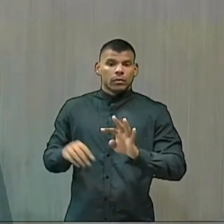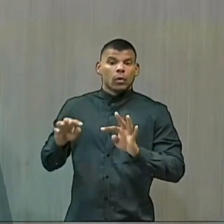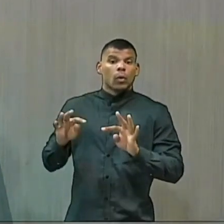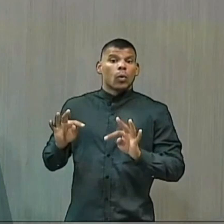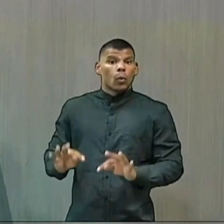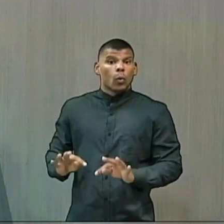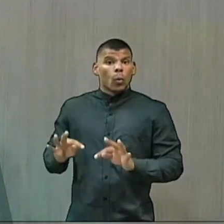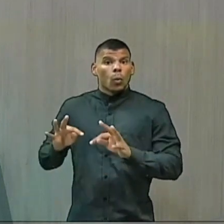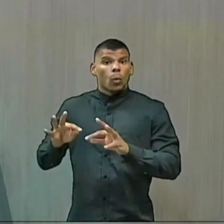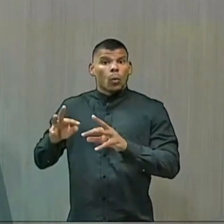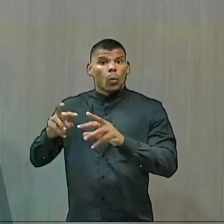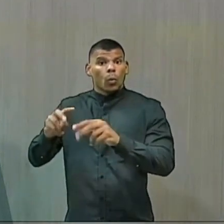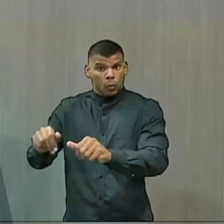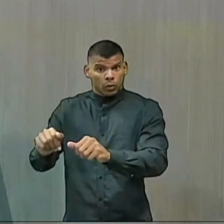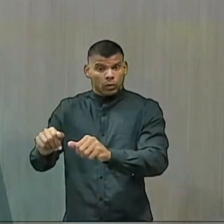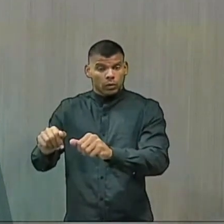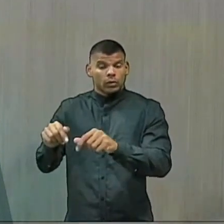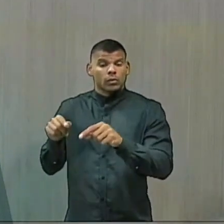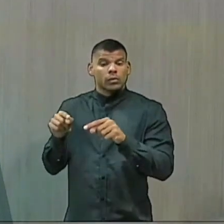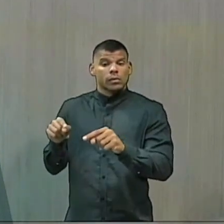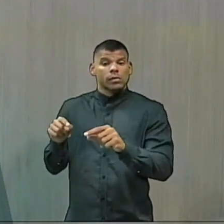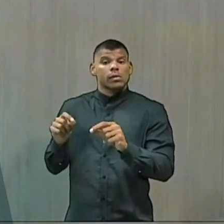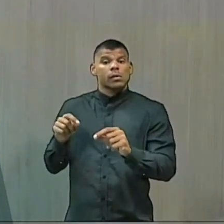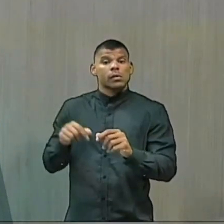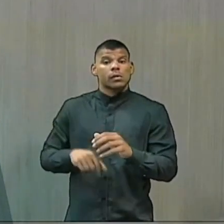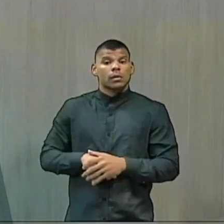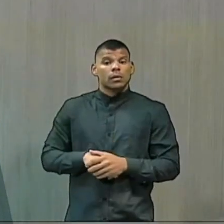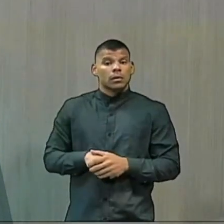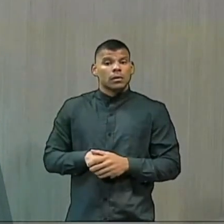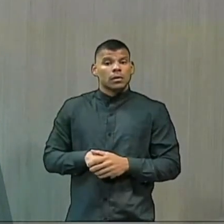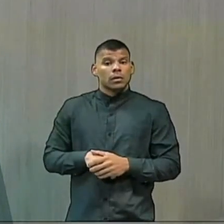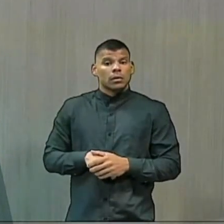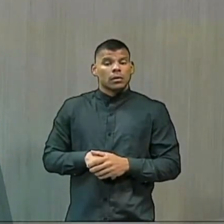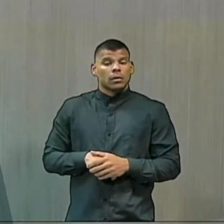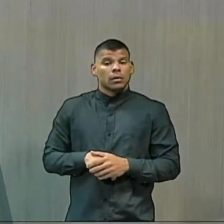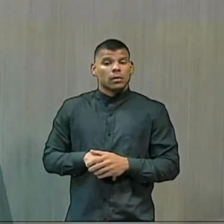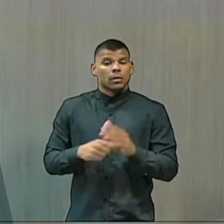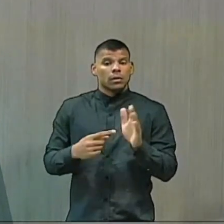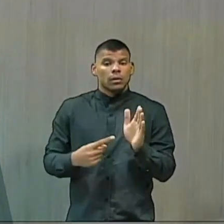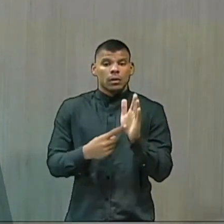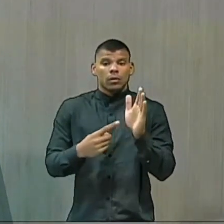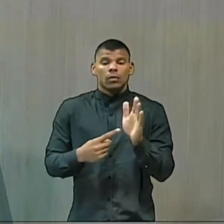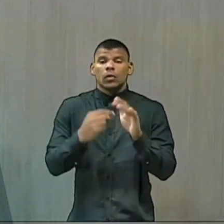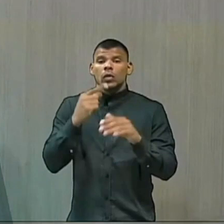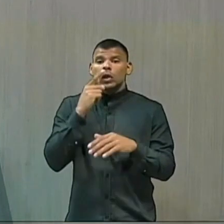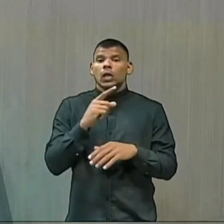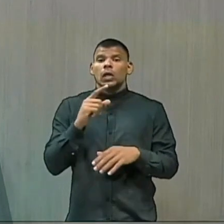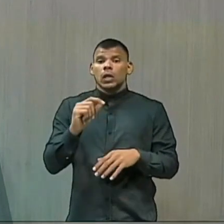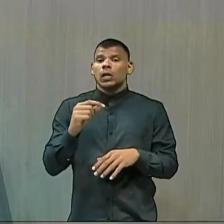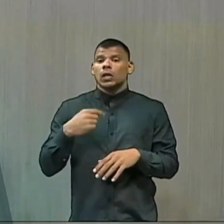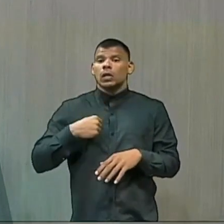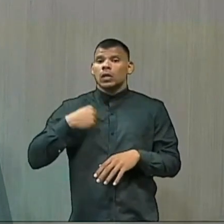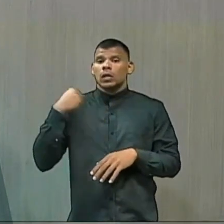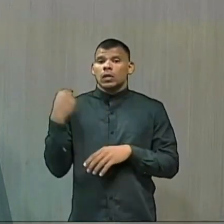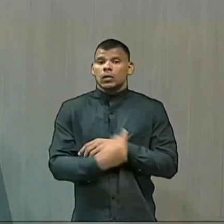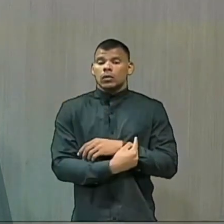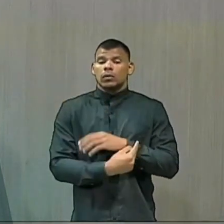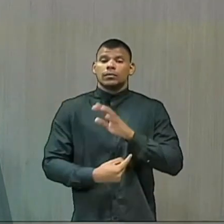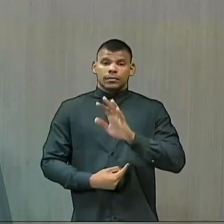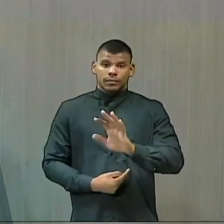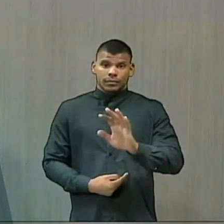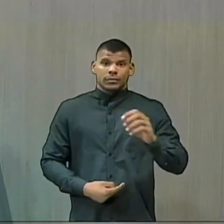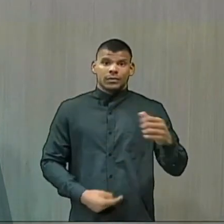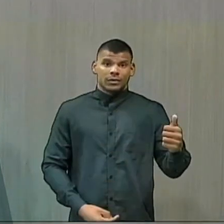todas confluem para aquilo que, inclusive, é denunciado por nós. Em